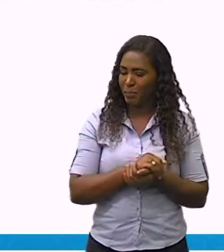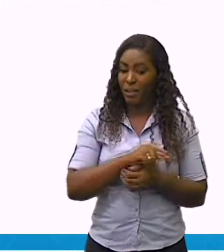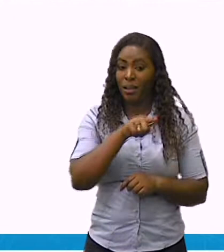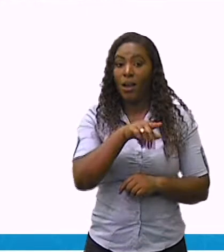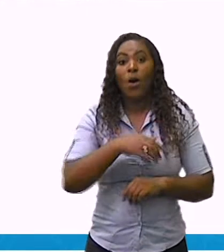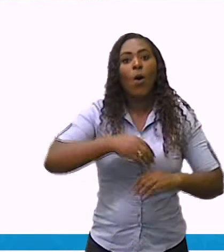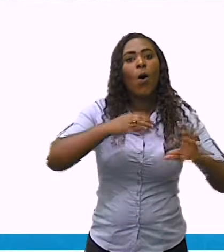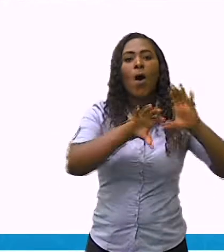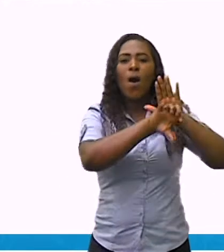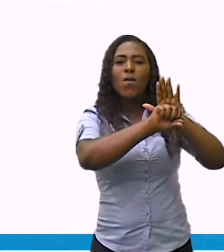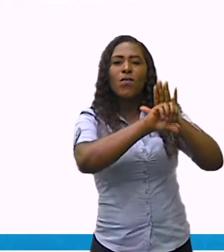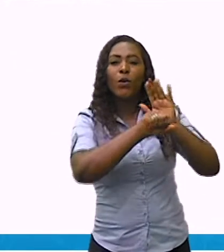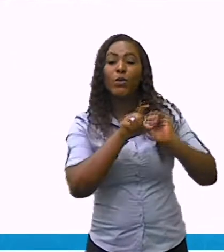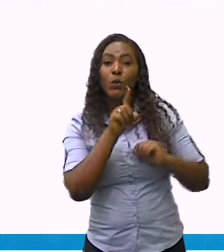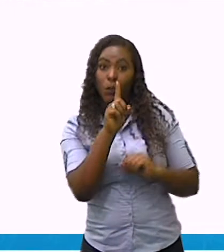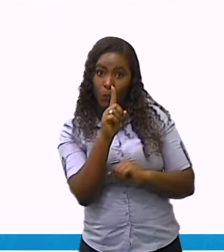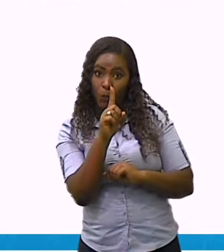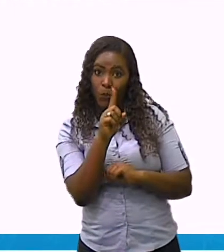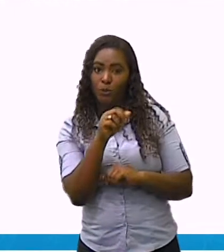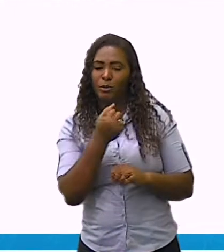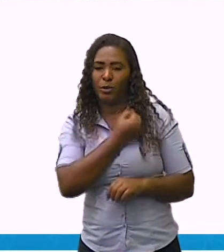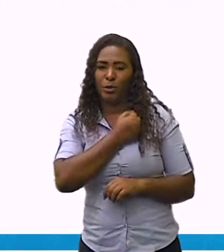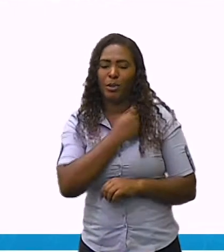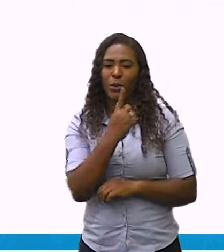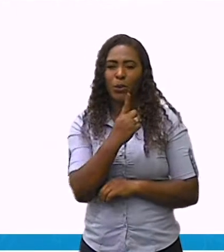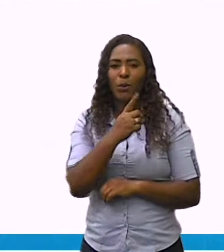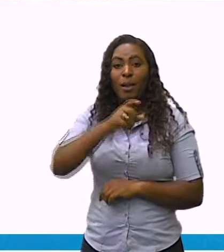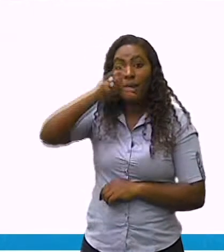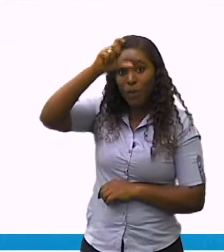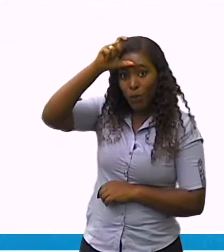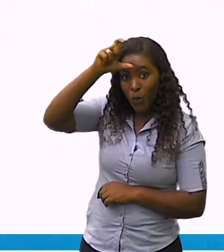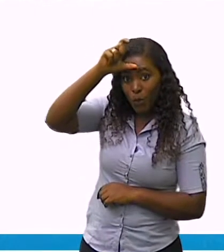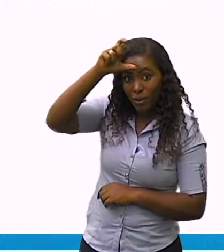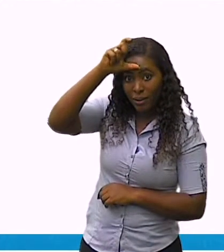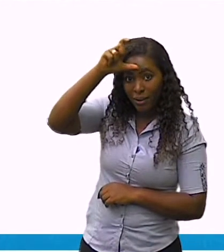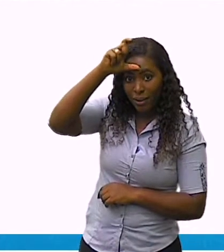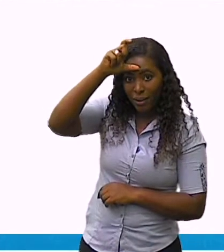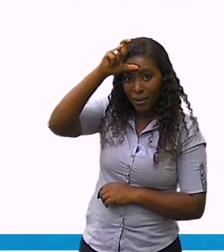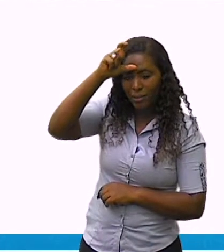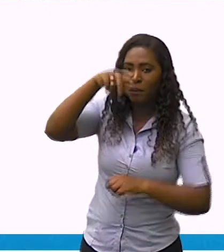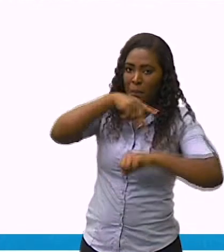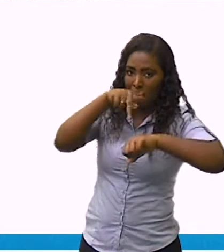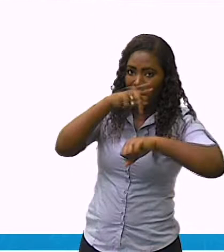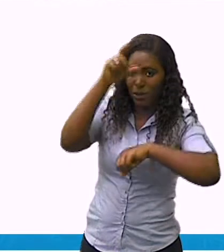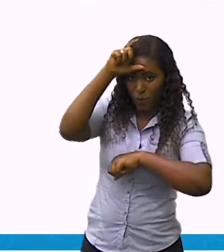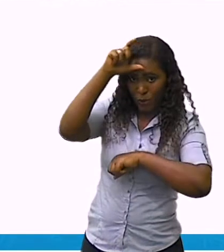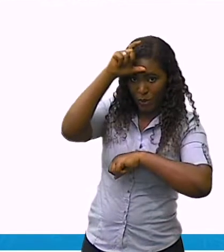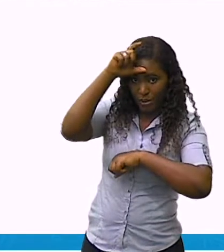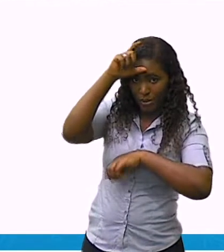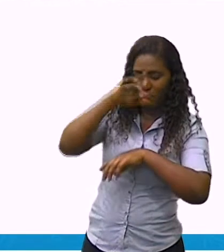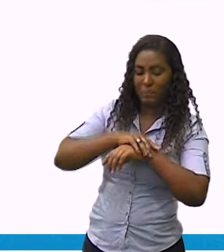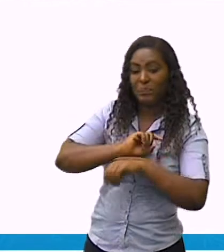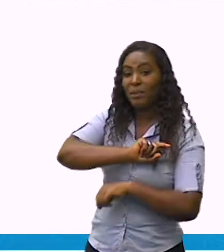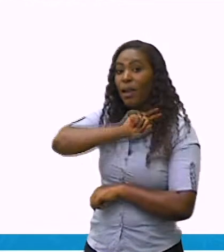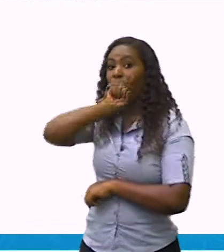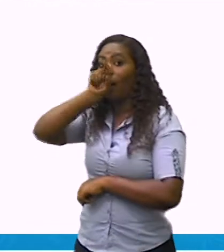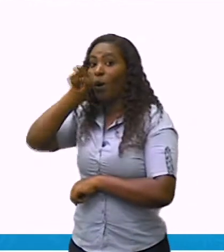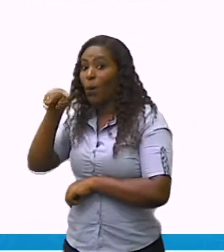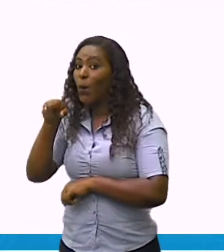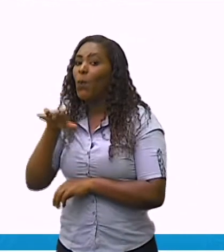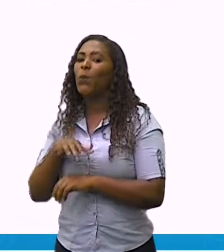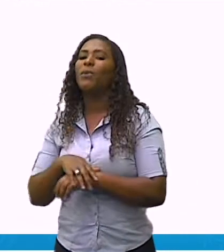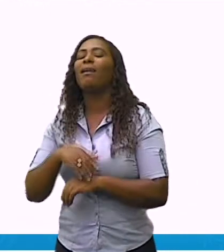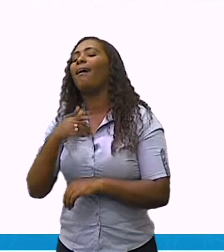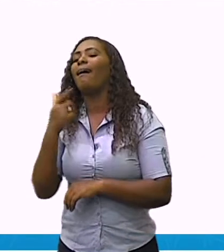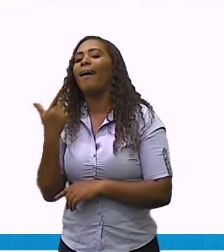Turquia, uma paisagem na Capadócia. Já a paisagem número 2 ilustra um